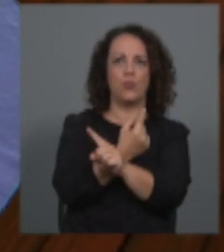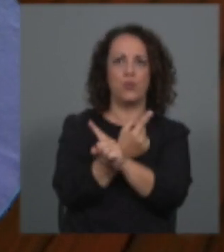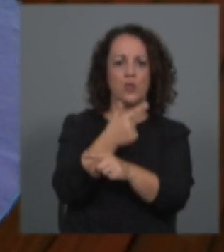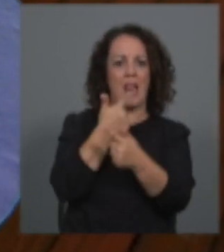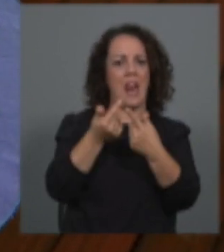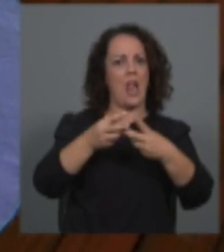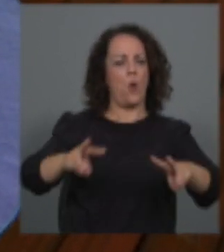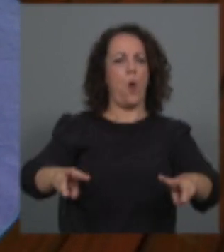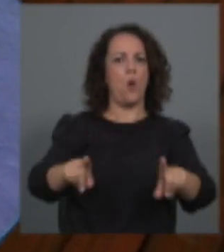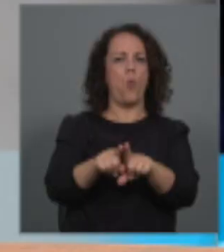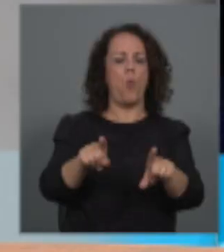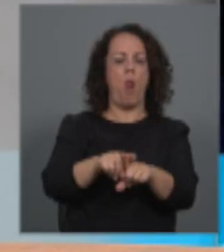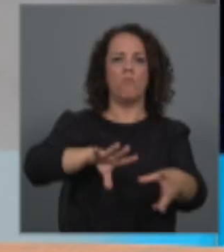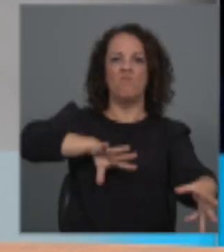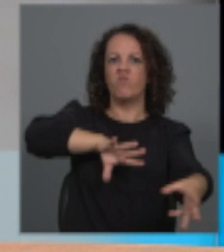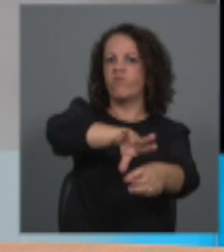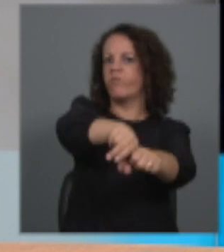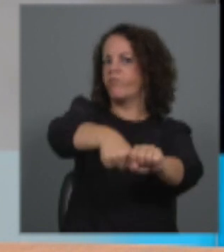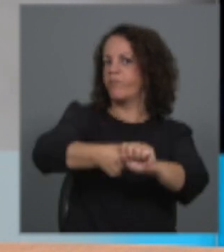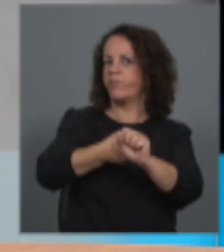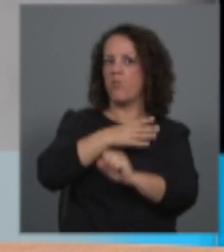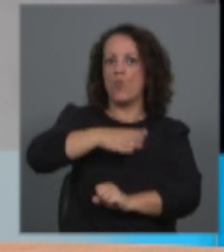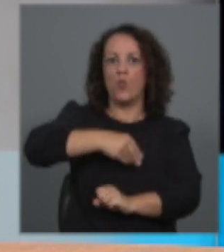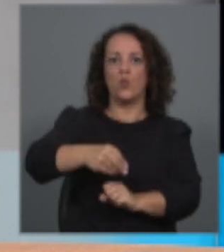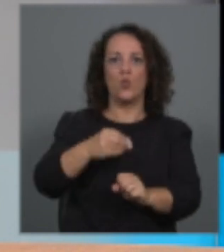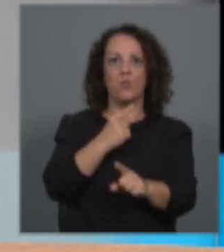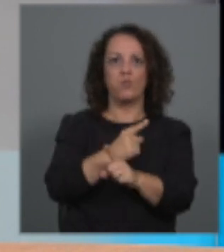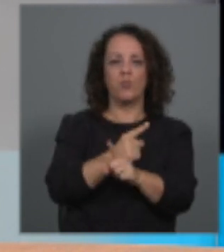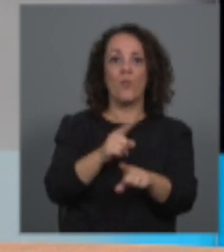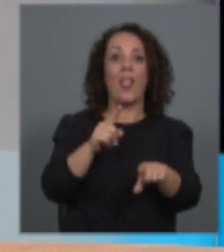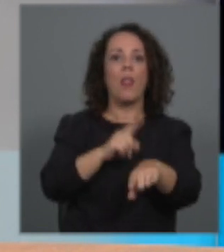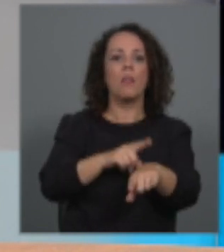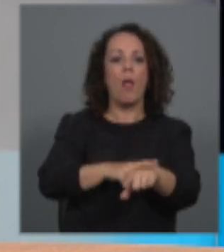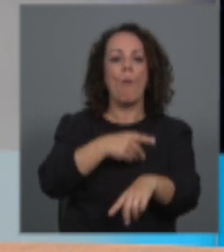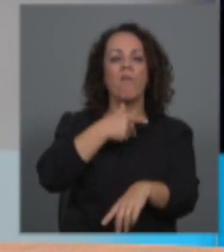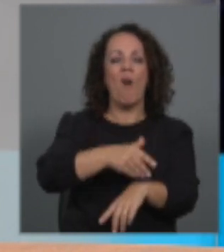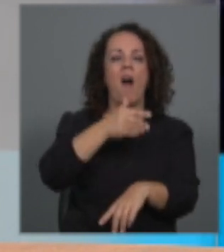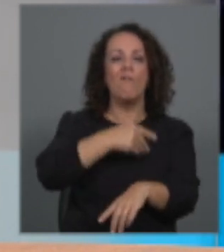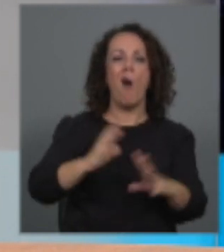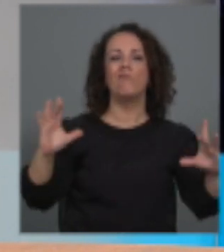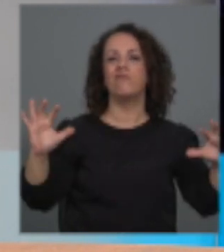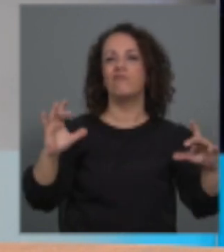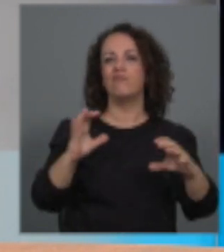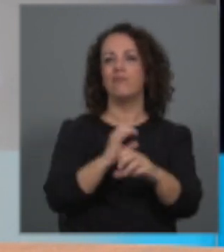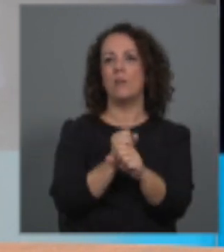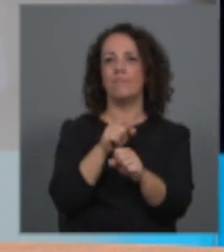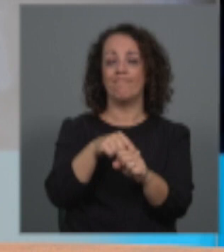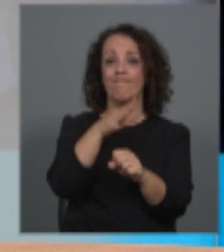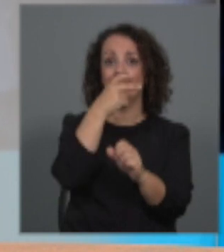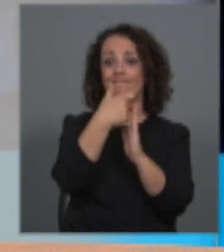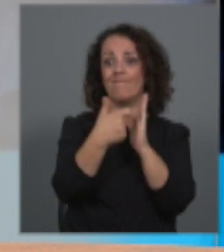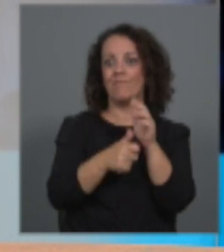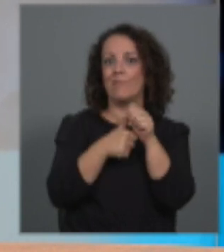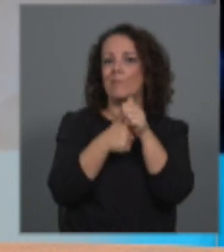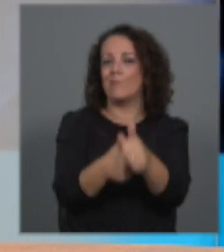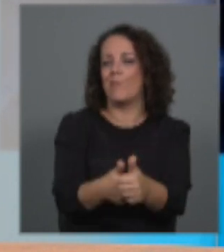linguagem apocalíptica. É a linguagem de fim dos tempos. À letra. É claro